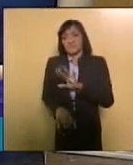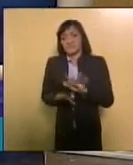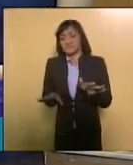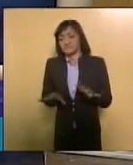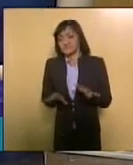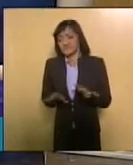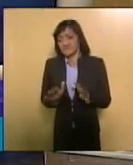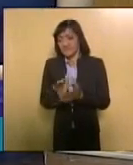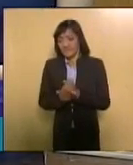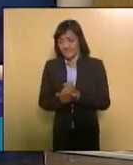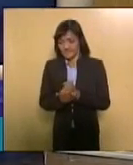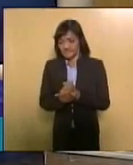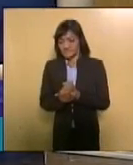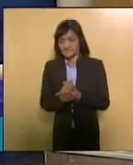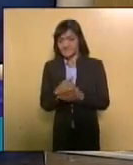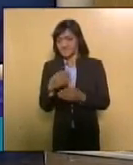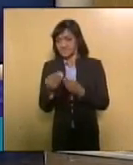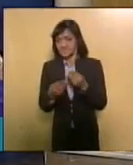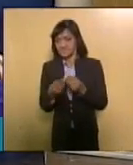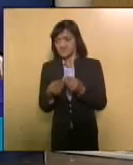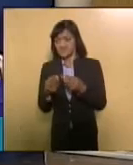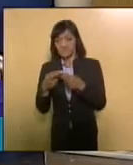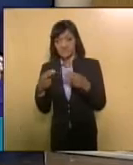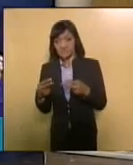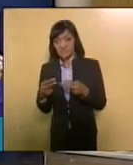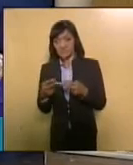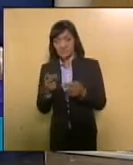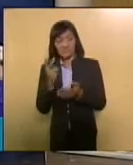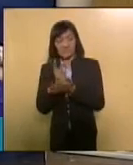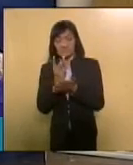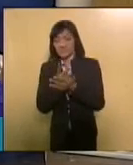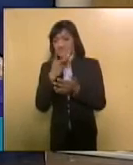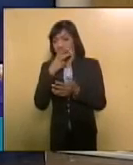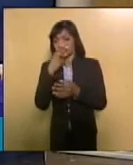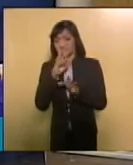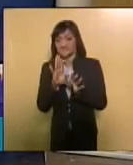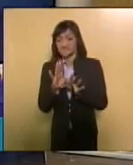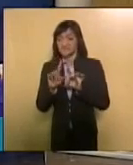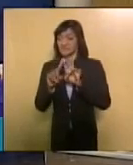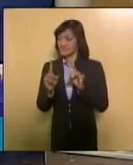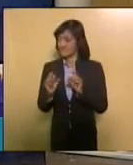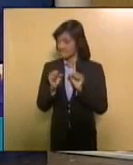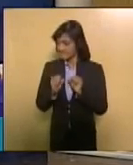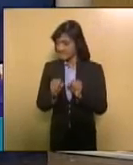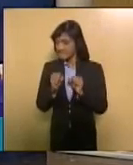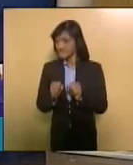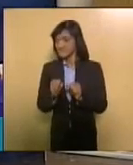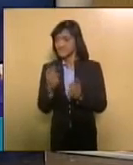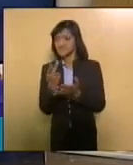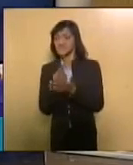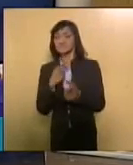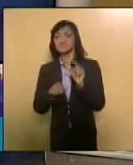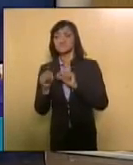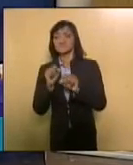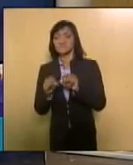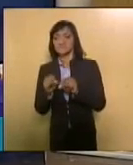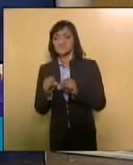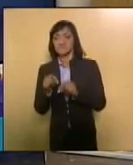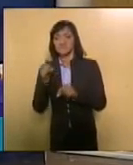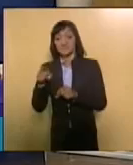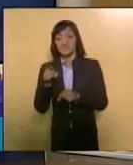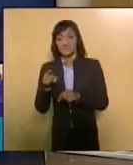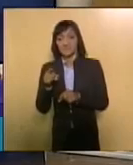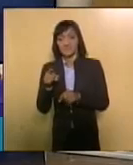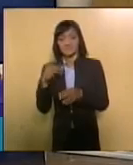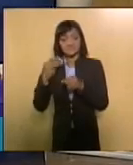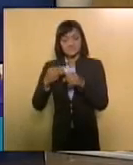tragédia ali mais uma uma coisa corriqueira eventualmente pode acontecer o seguinte daquele município ser muito